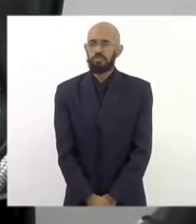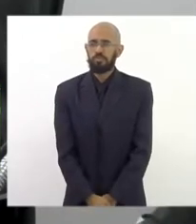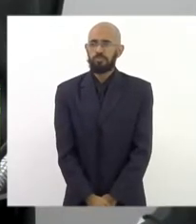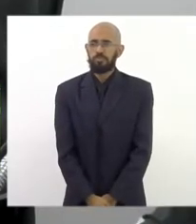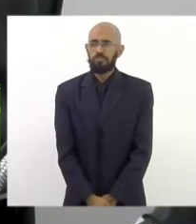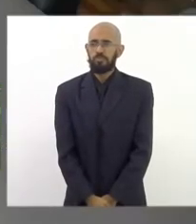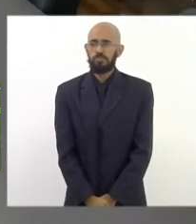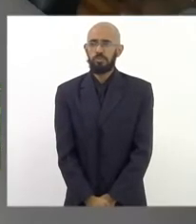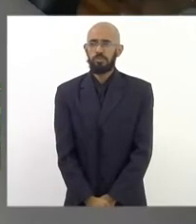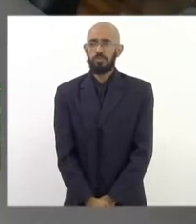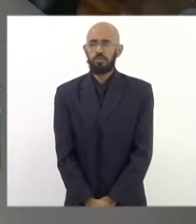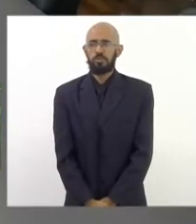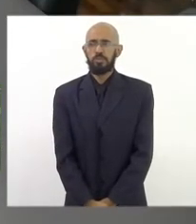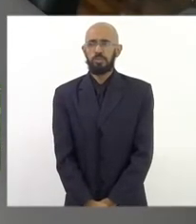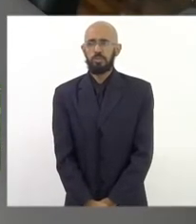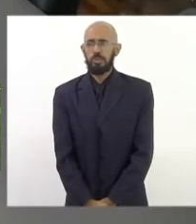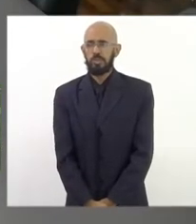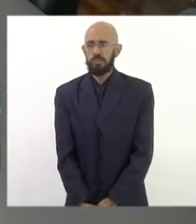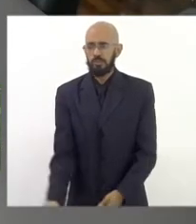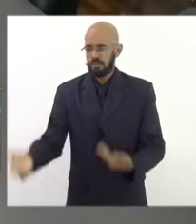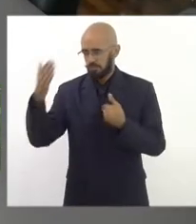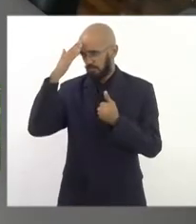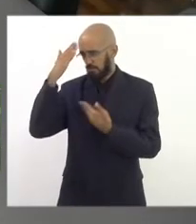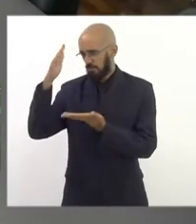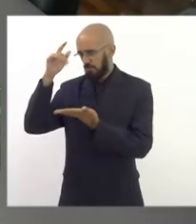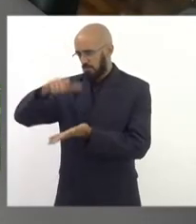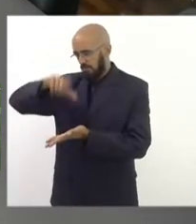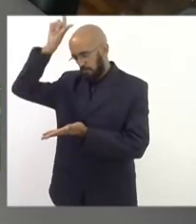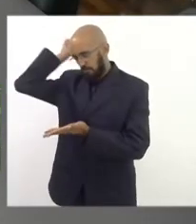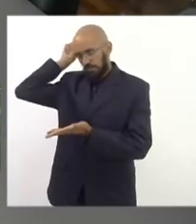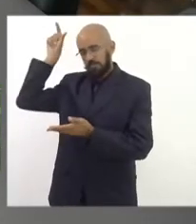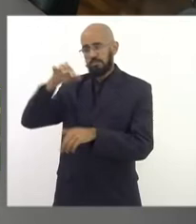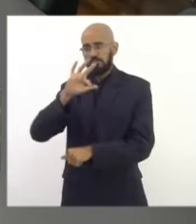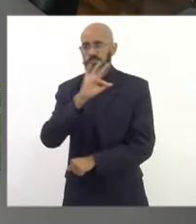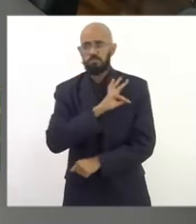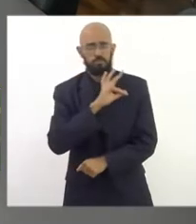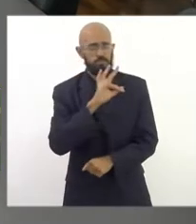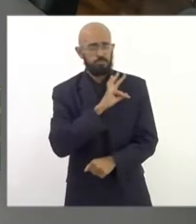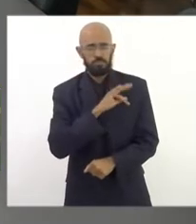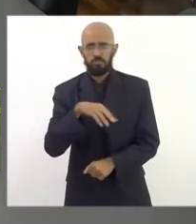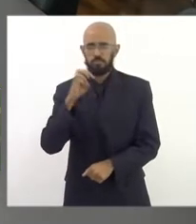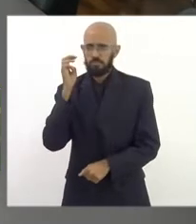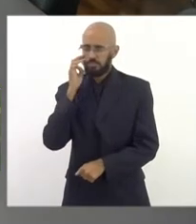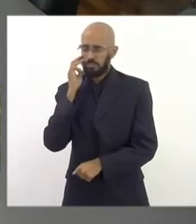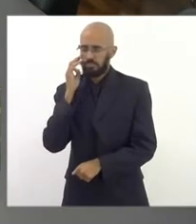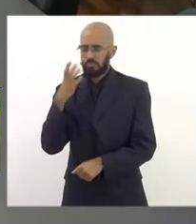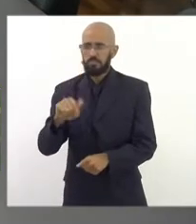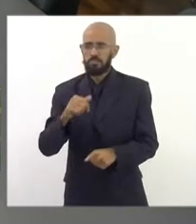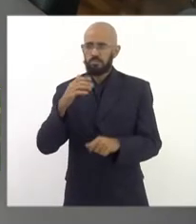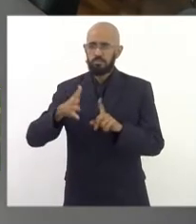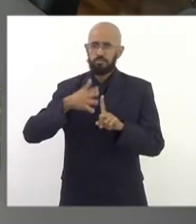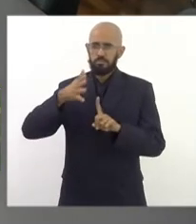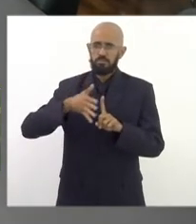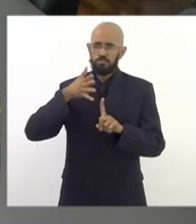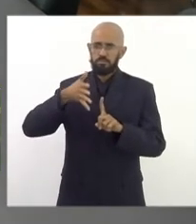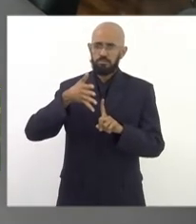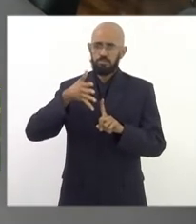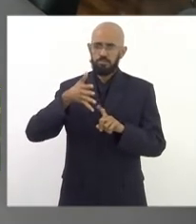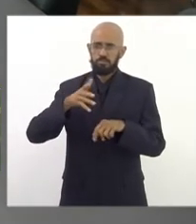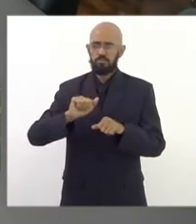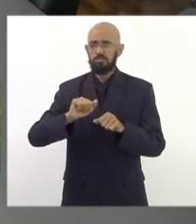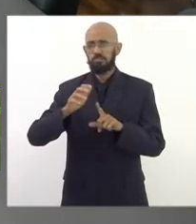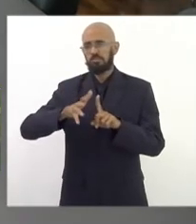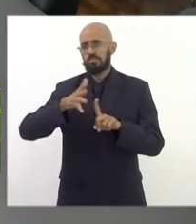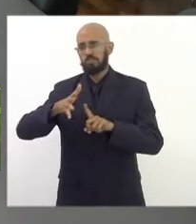Obrigado, deputado Luiz Paulo, deputada Marta Rocha, deputado Valdec, pelas palavras de carinho. Vocês